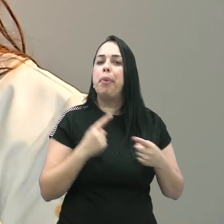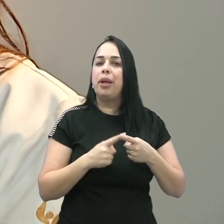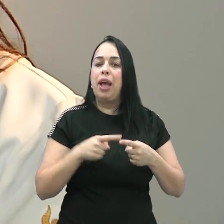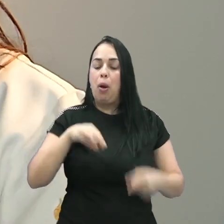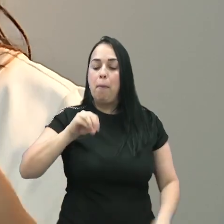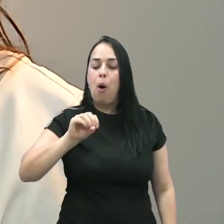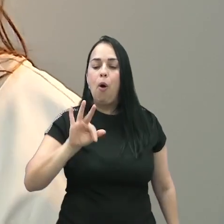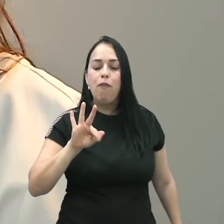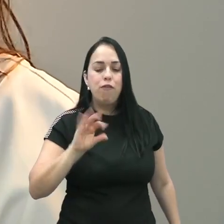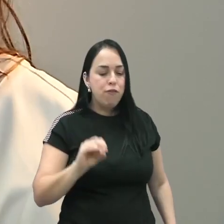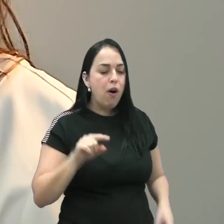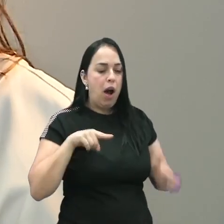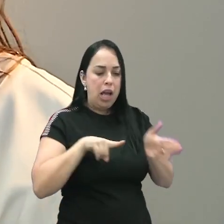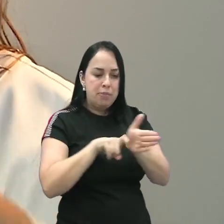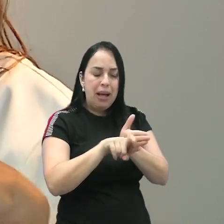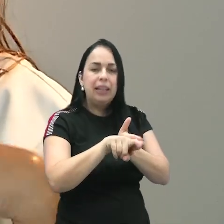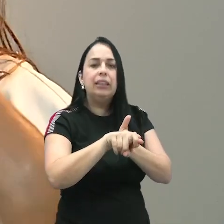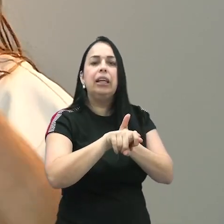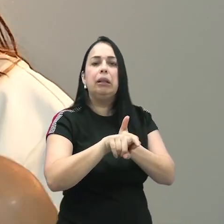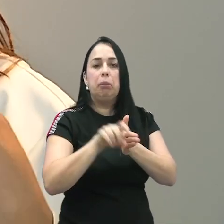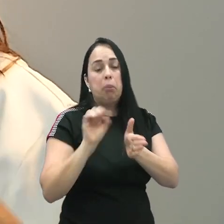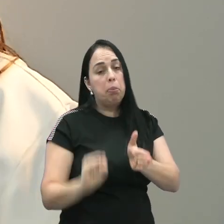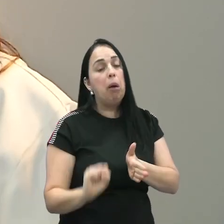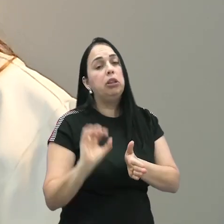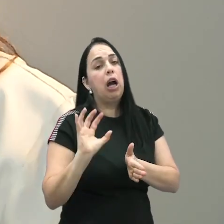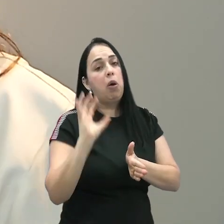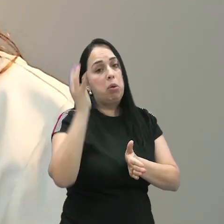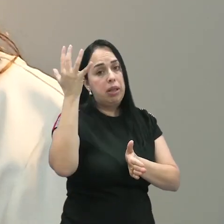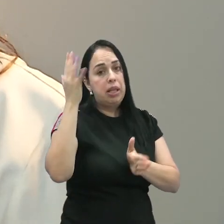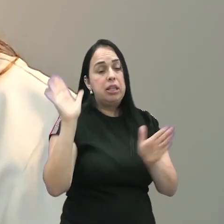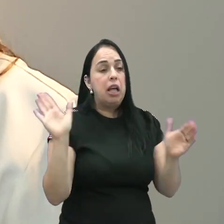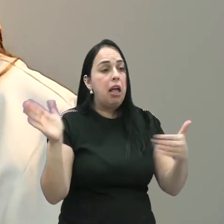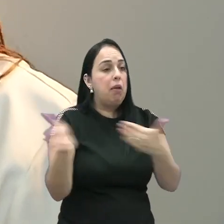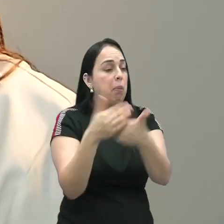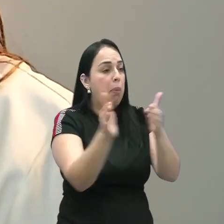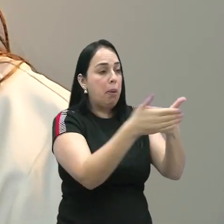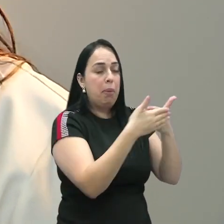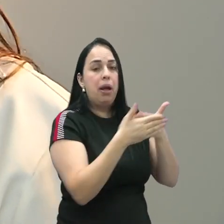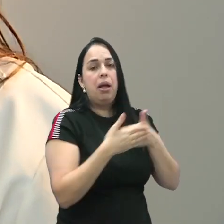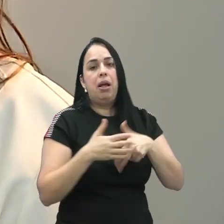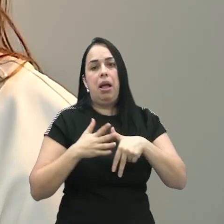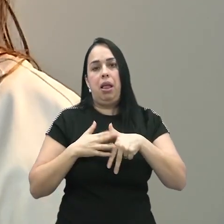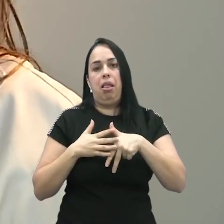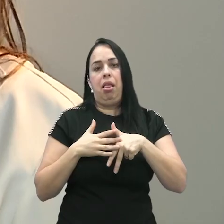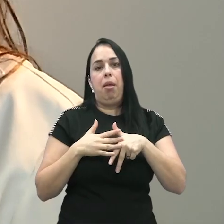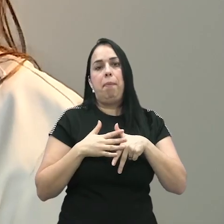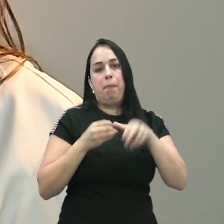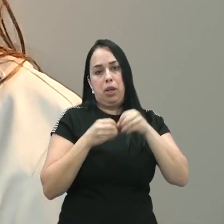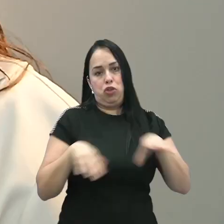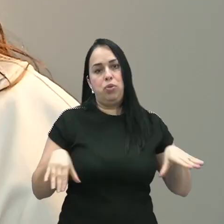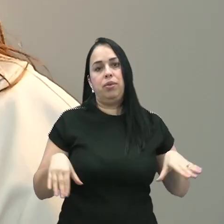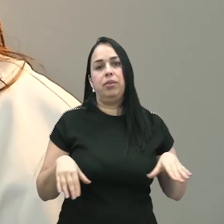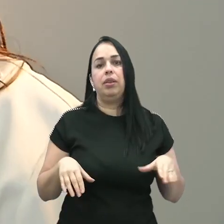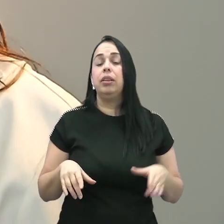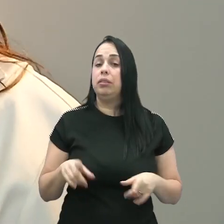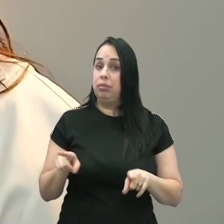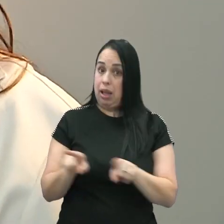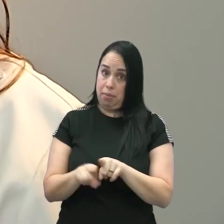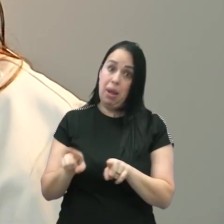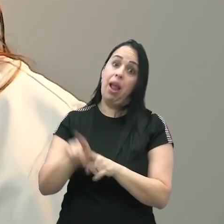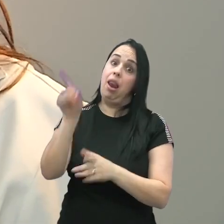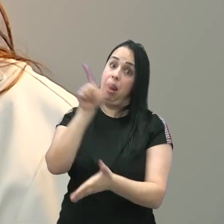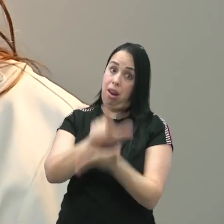no outono a gente já tem as quedas da temperatura, então pode começar a aumentar a proliferação de mofo na casa, que prejudica o paciente alérgico. Melhorar